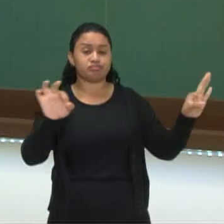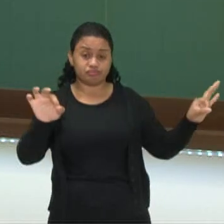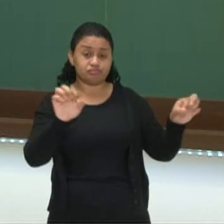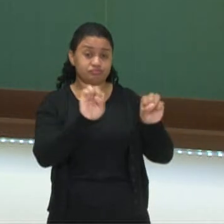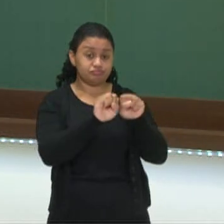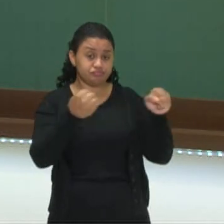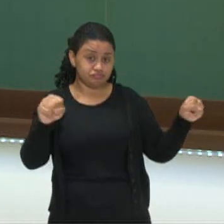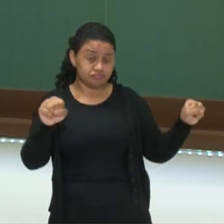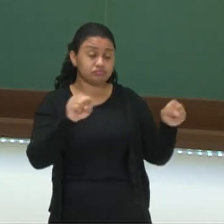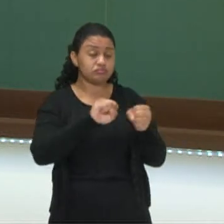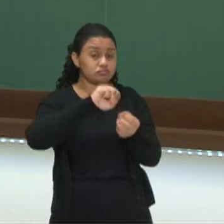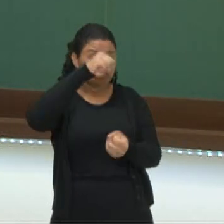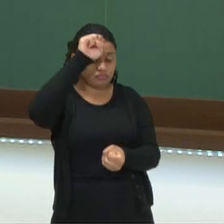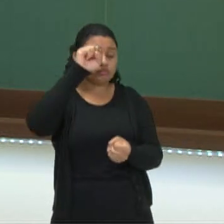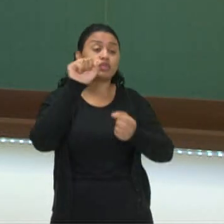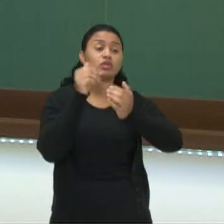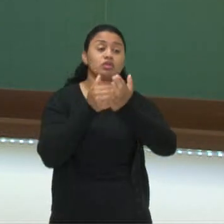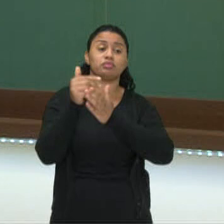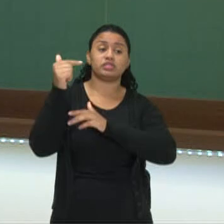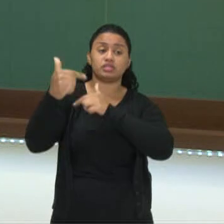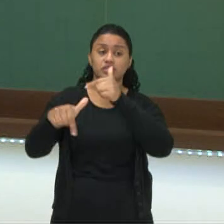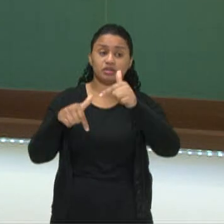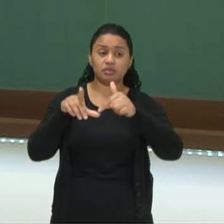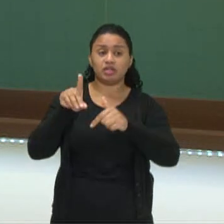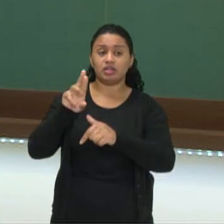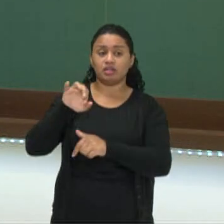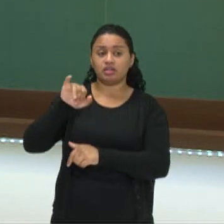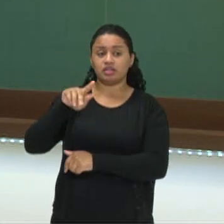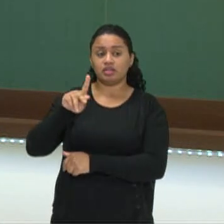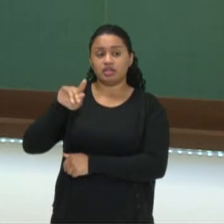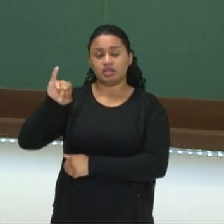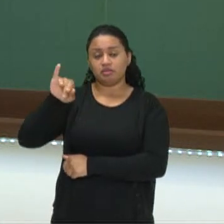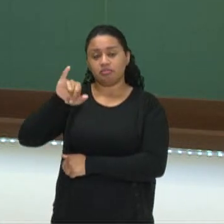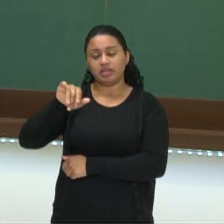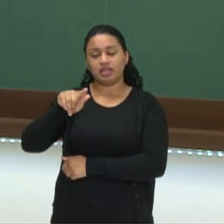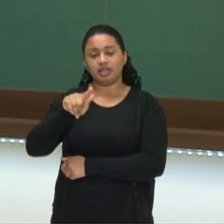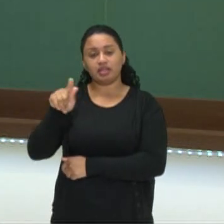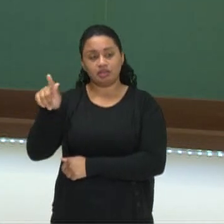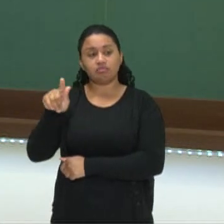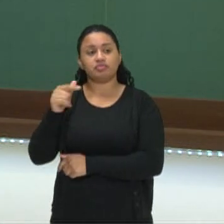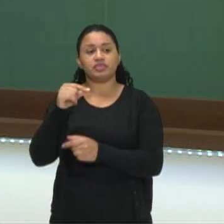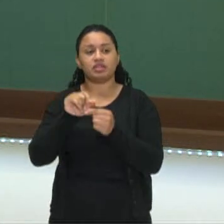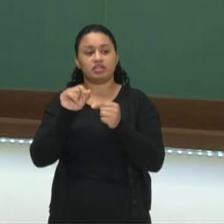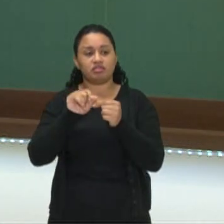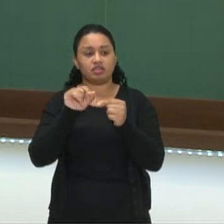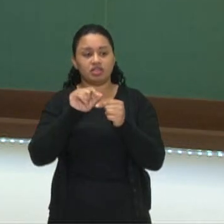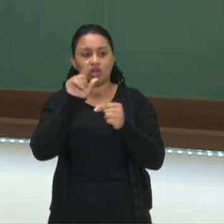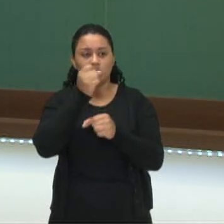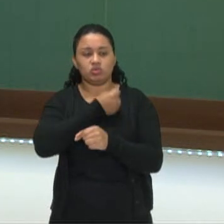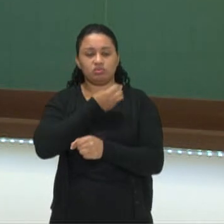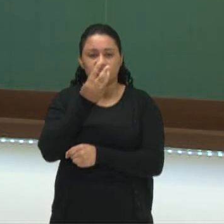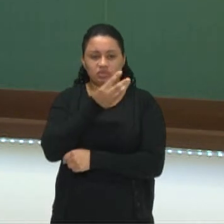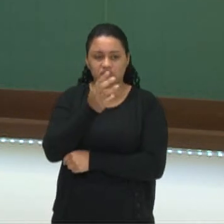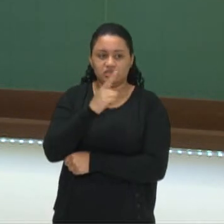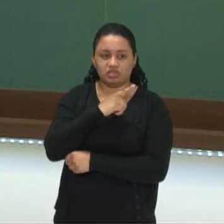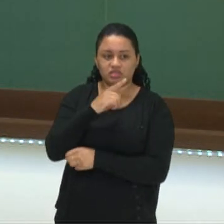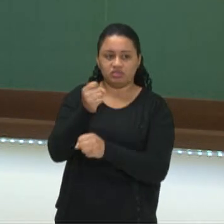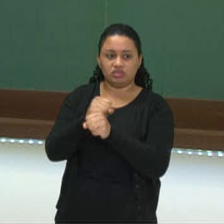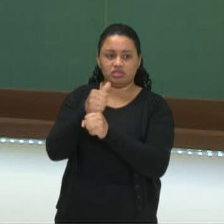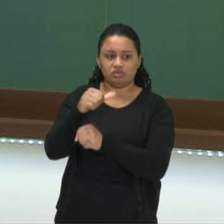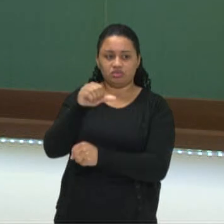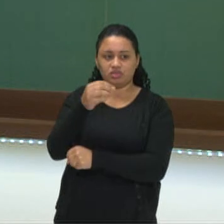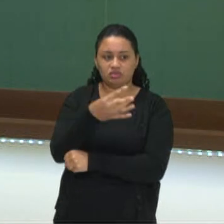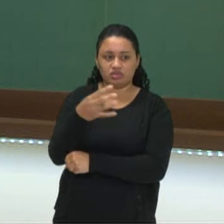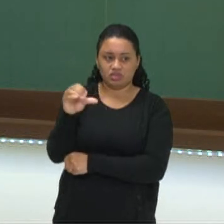quando ele começa a trabalhar exatamente com o dripping, que ele faz essas pinturas aqui, por exemplo, número 3, 1949, que essa aqui é a transformação,